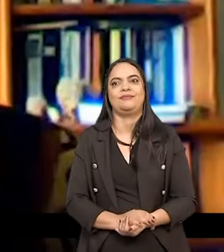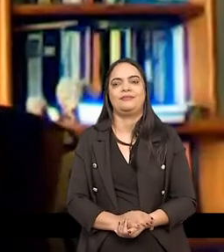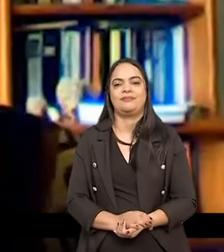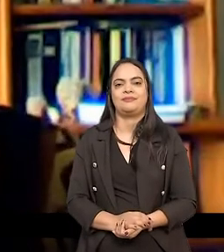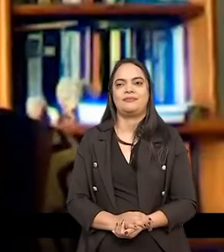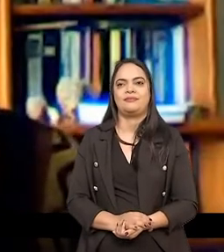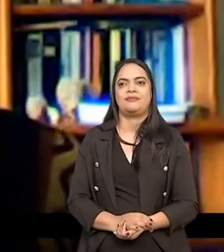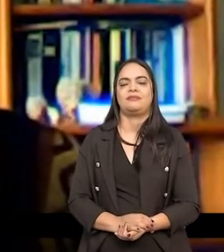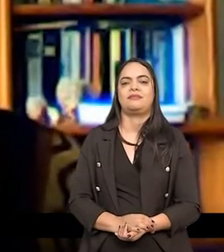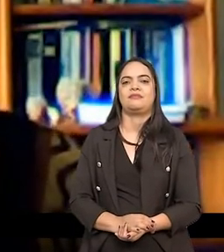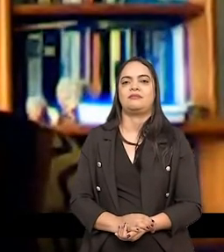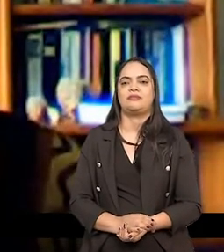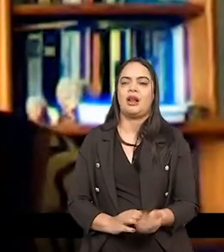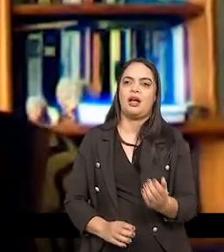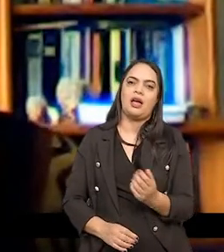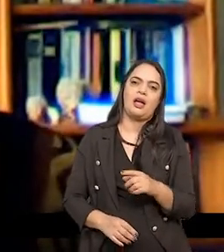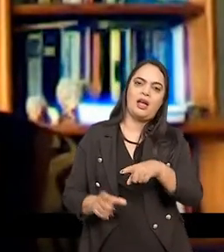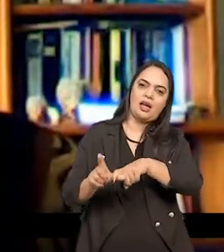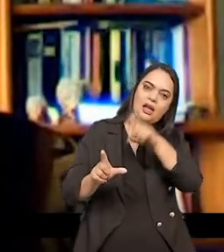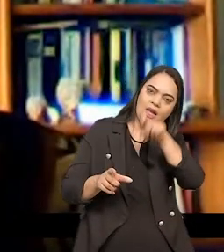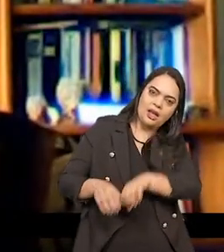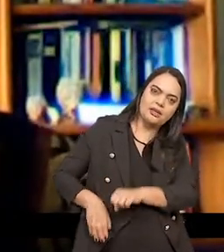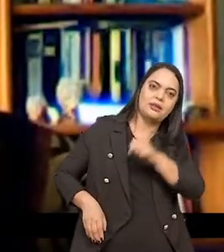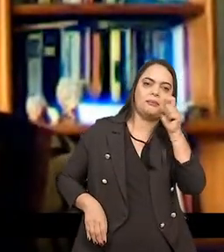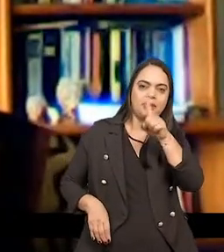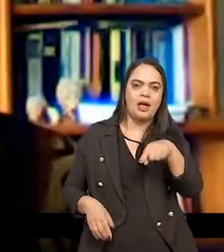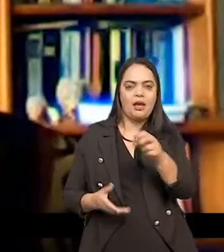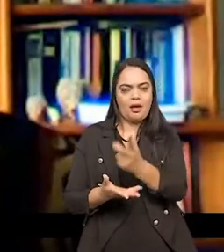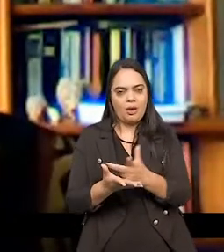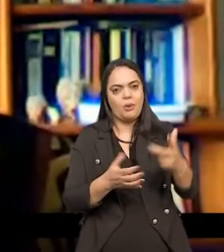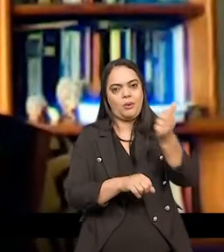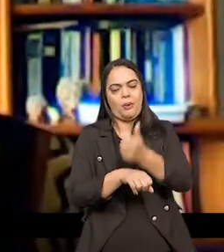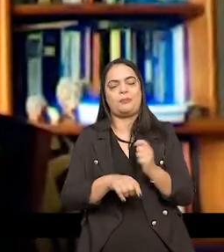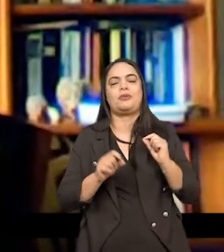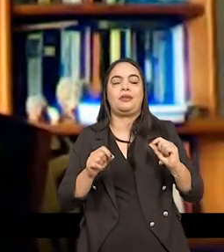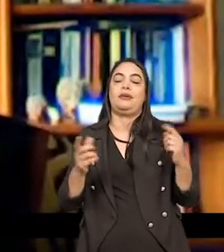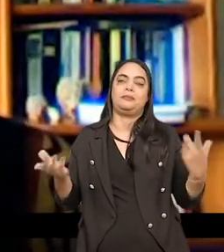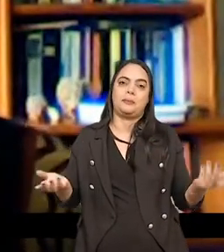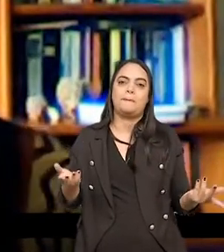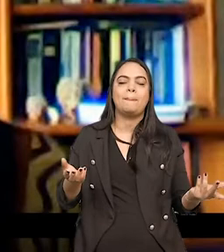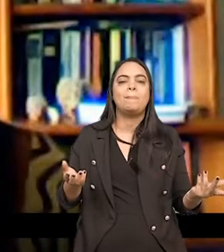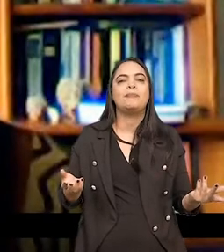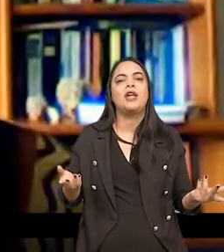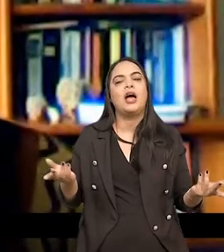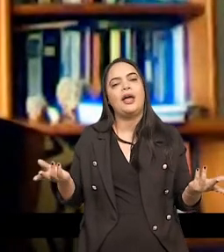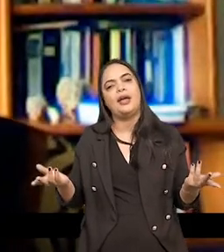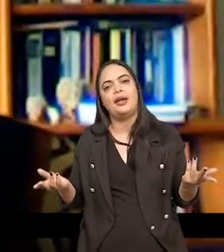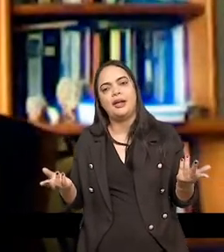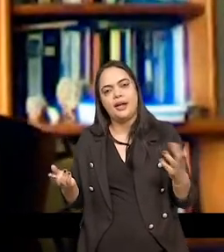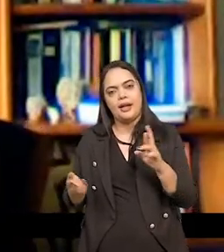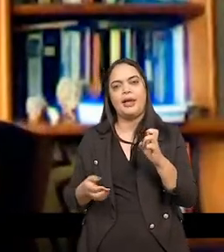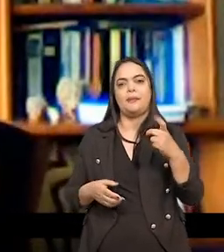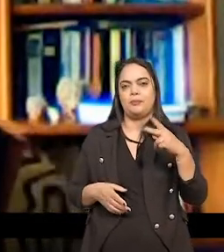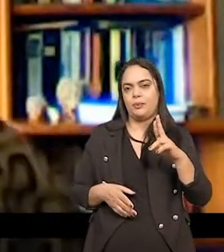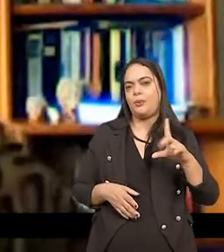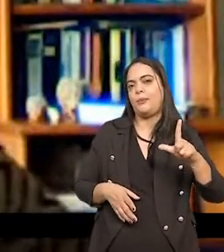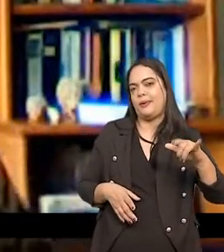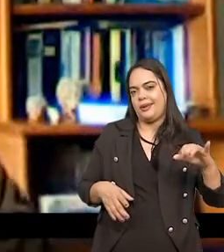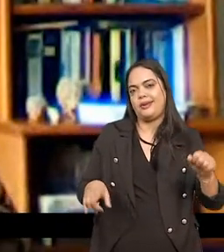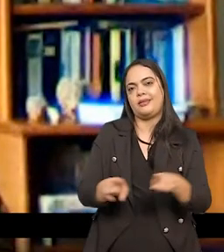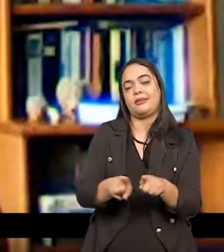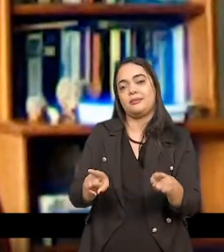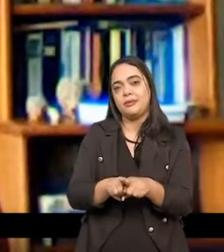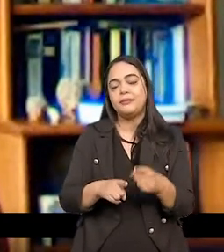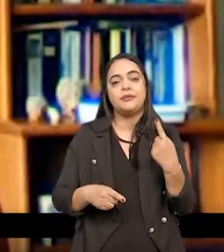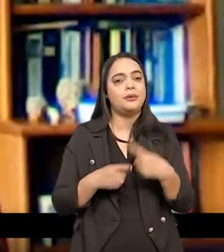A independência foi um golpe, a república foi um golpe, aí vai. Tá? Então, o que eu digo isso por quê? Porque é sempre a mesma